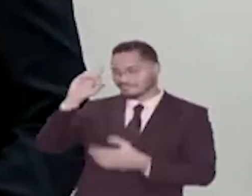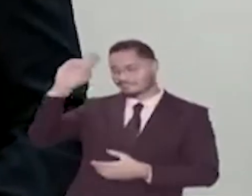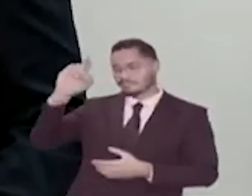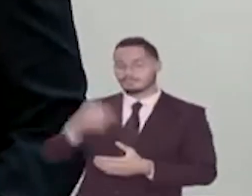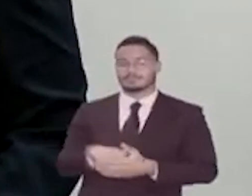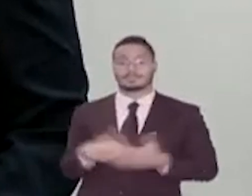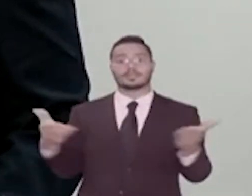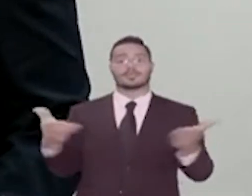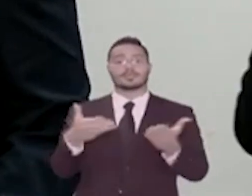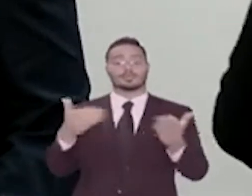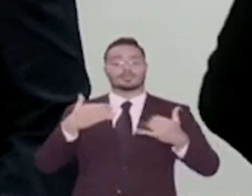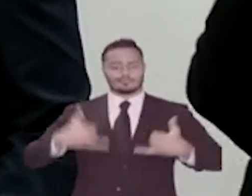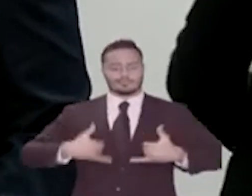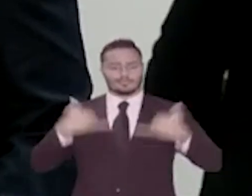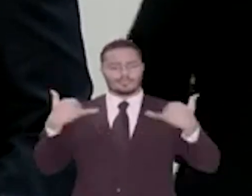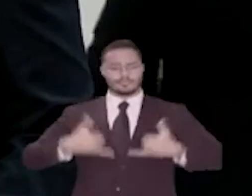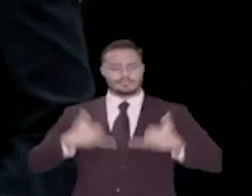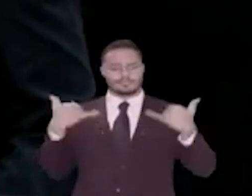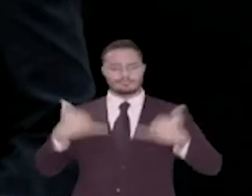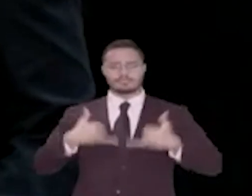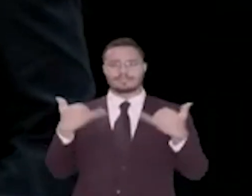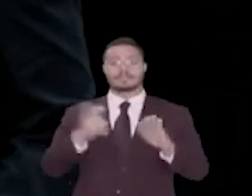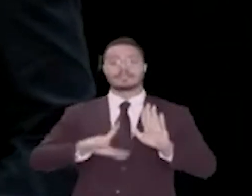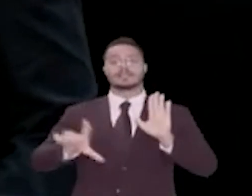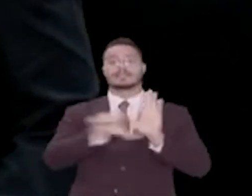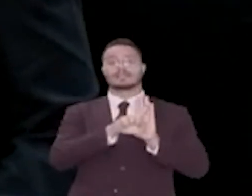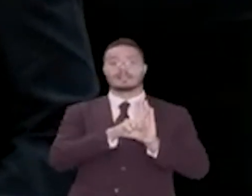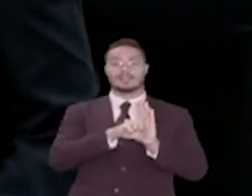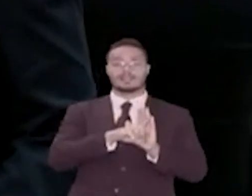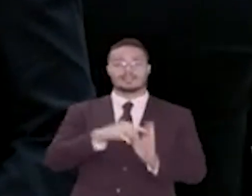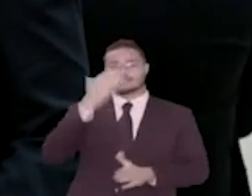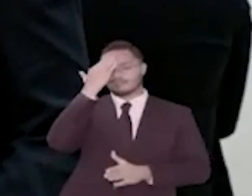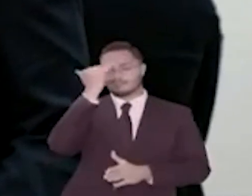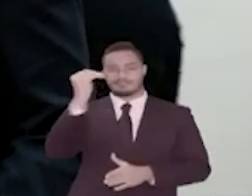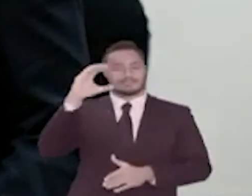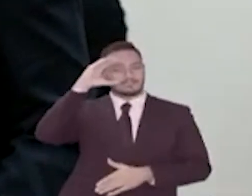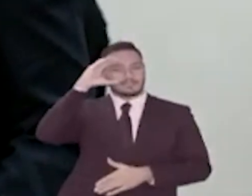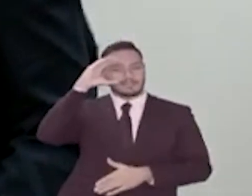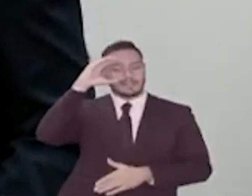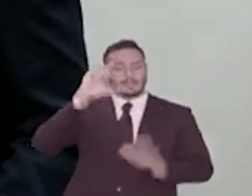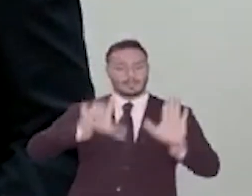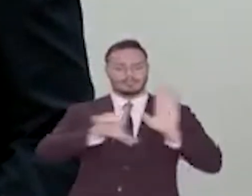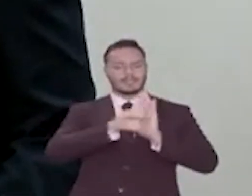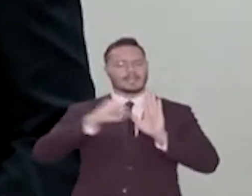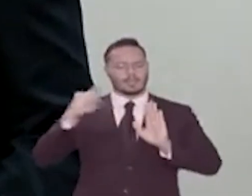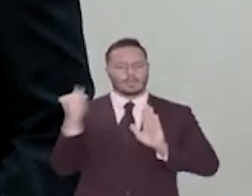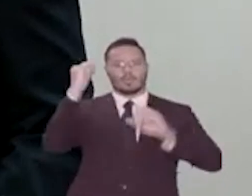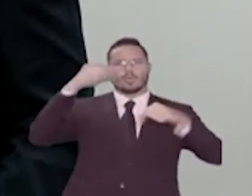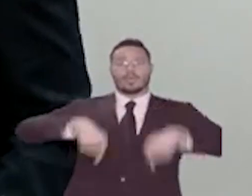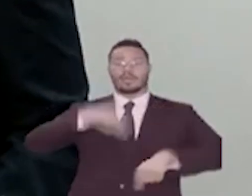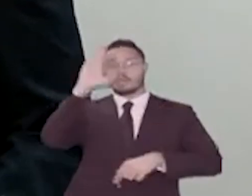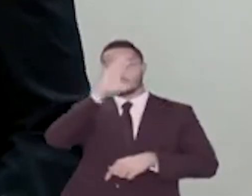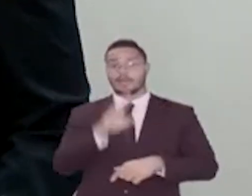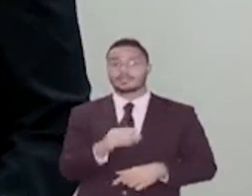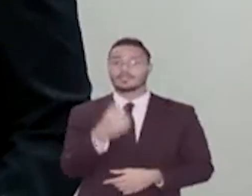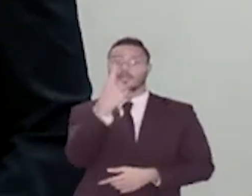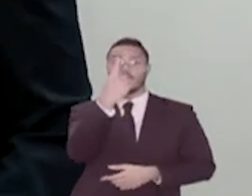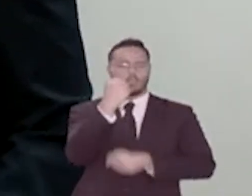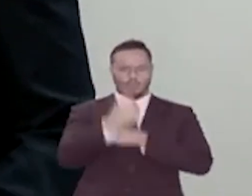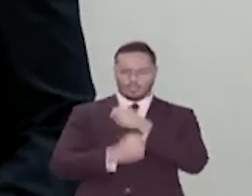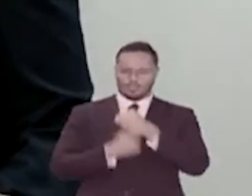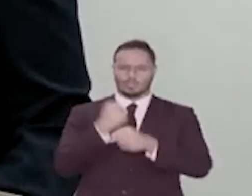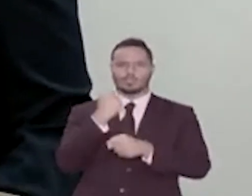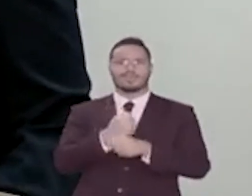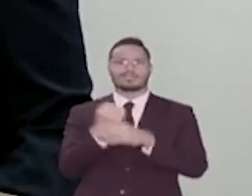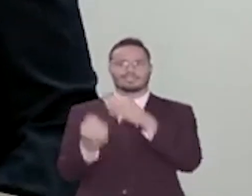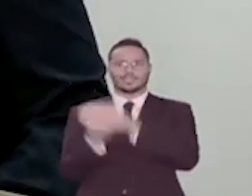Maria da Penha, uma legislação muito importante do nosso país, que hoje celebra mais um ano de existência, e ela